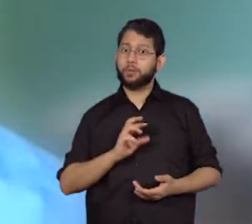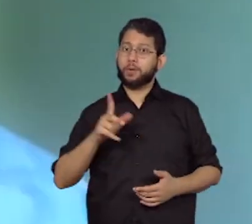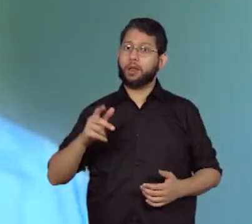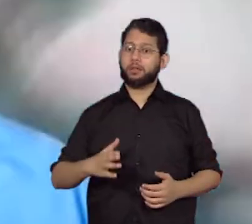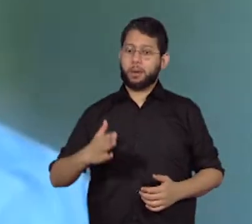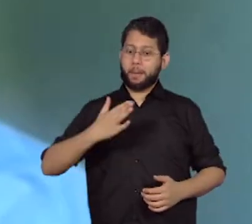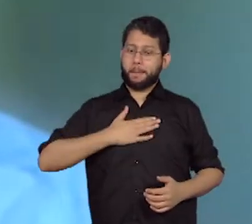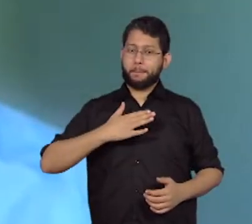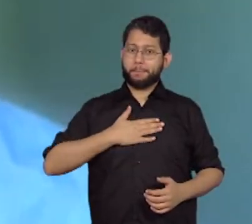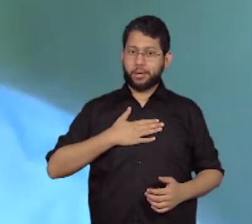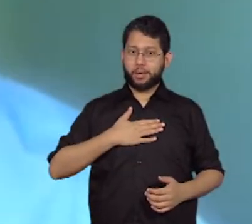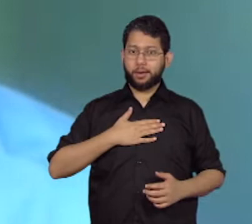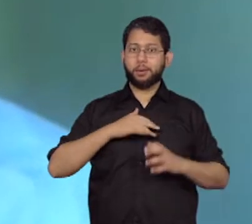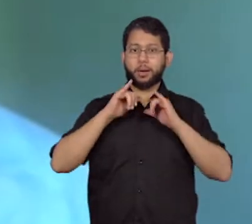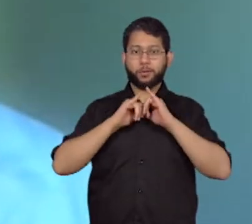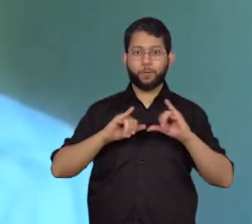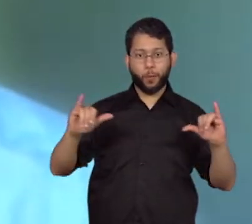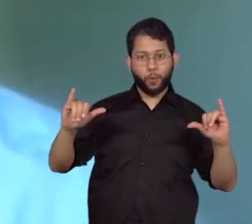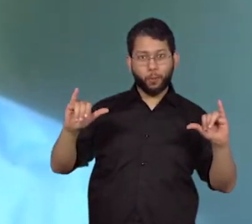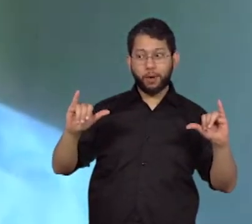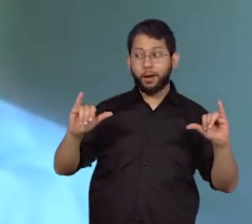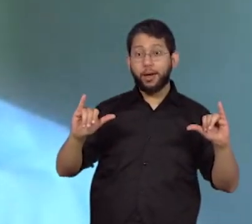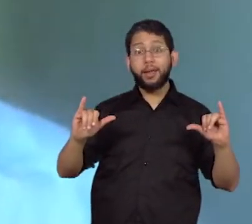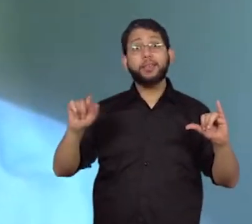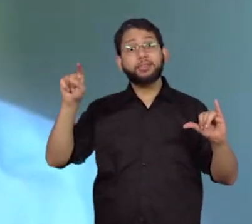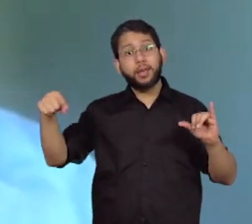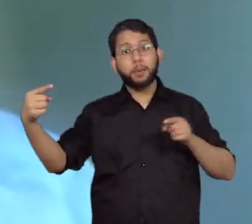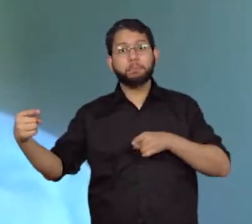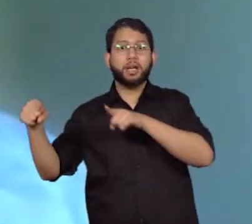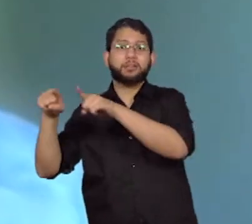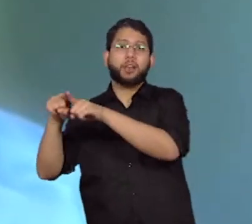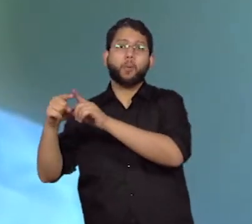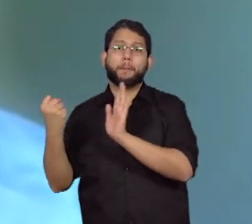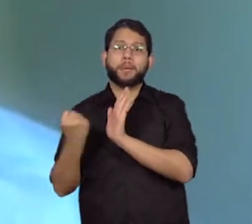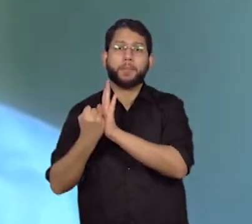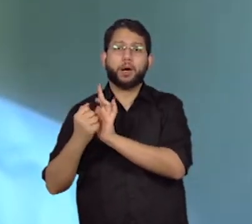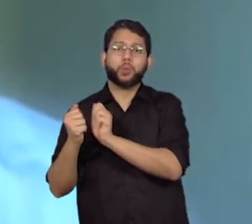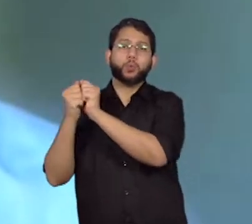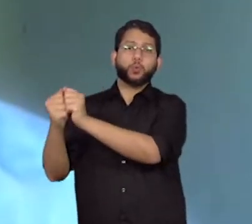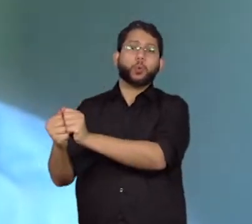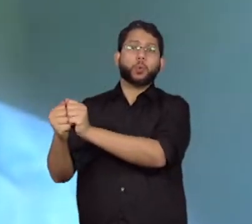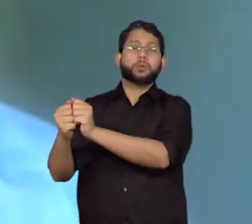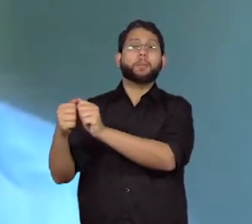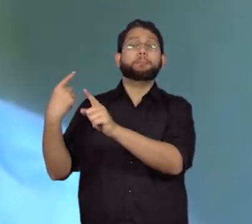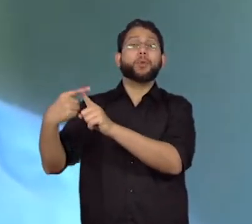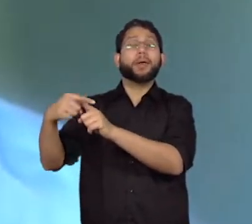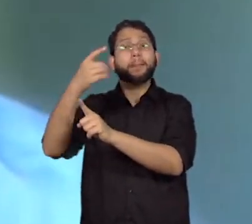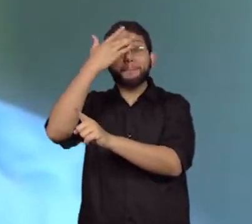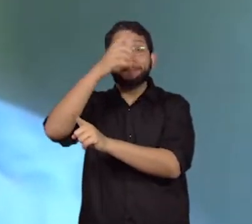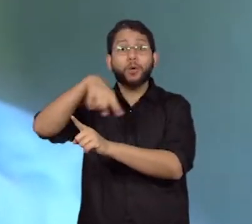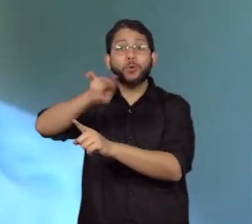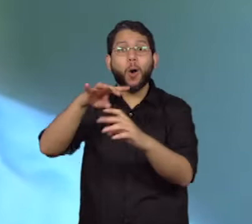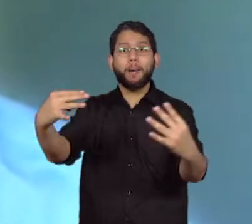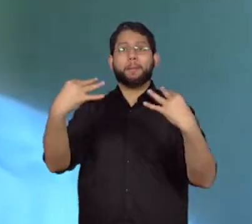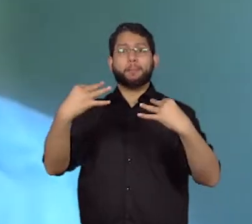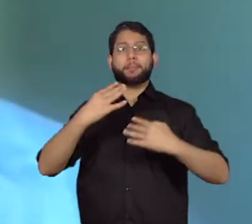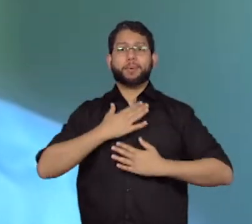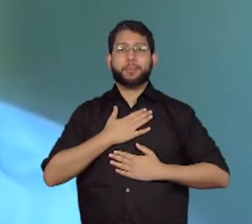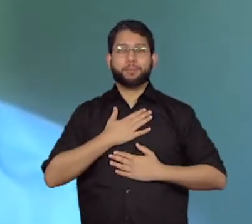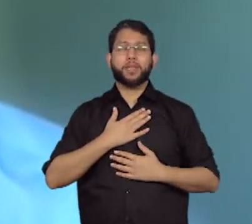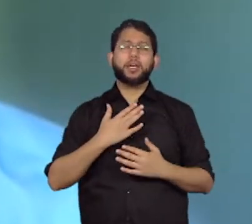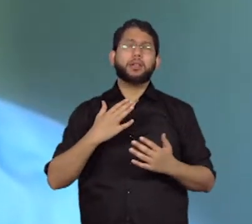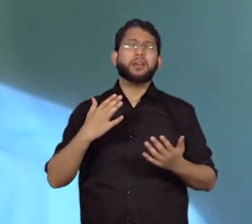própria plataforma para aumentar a minha exposição e garantir a minha própria audiência. Não significa que todo mundo tenha que